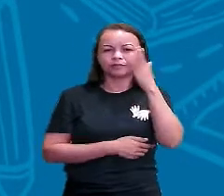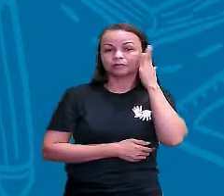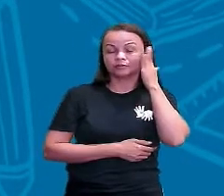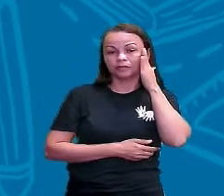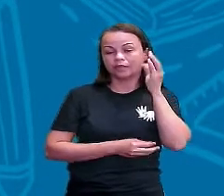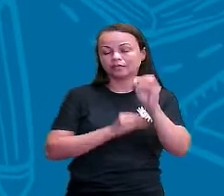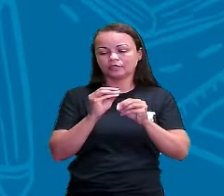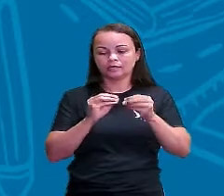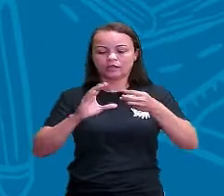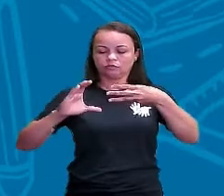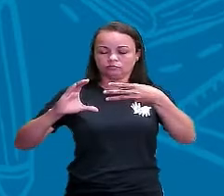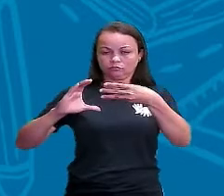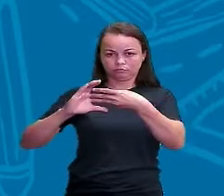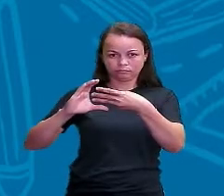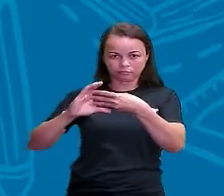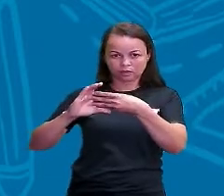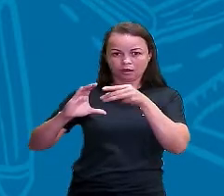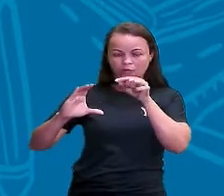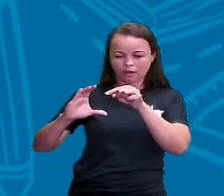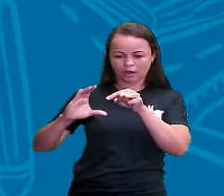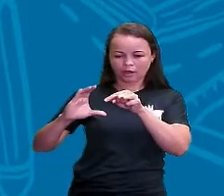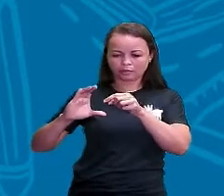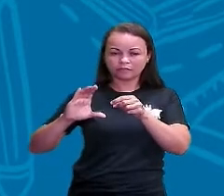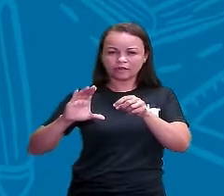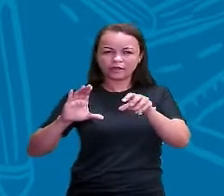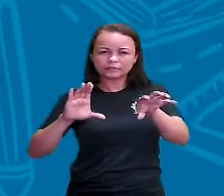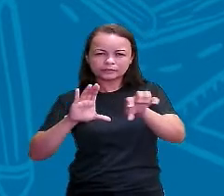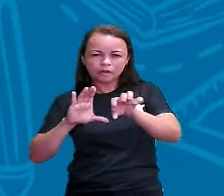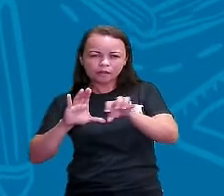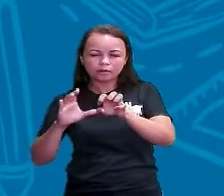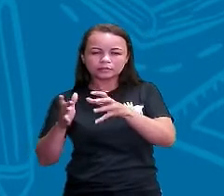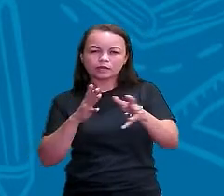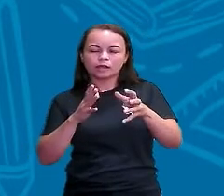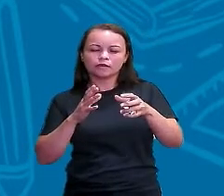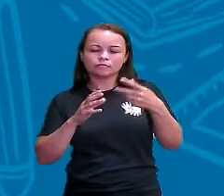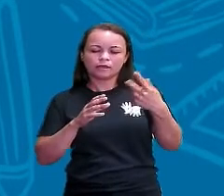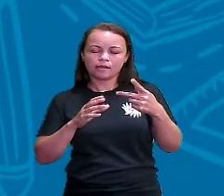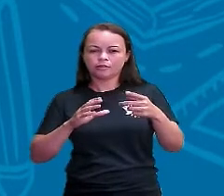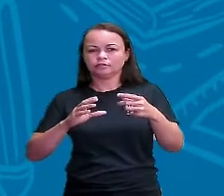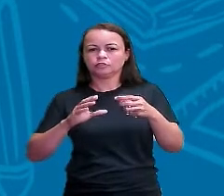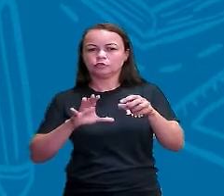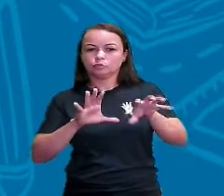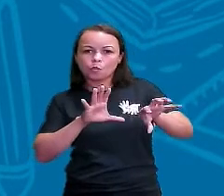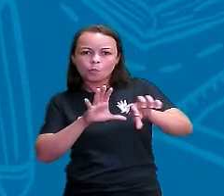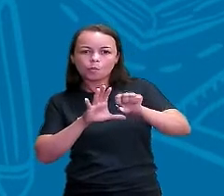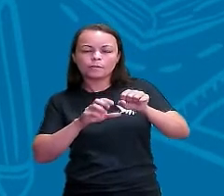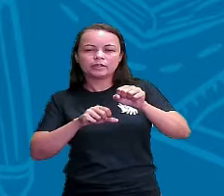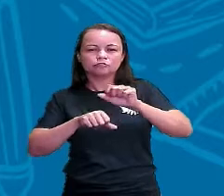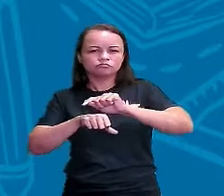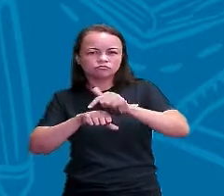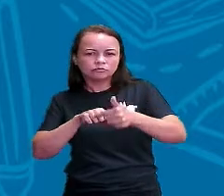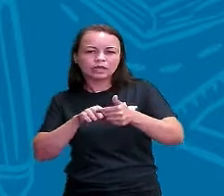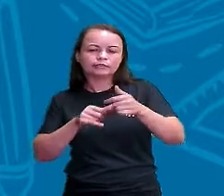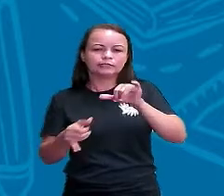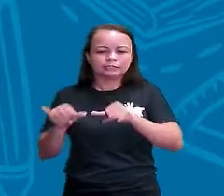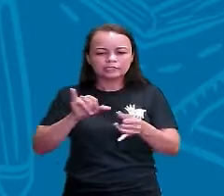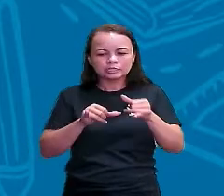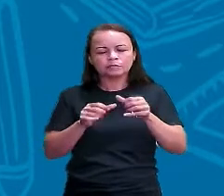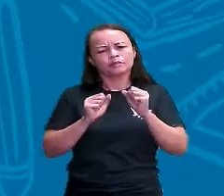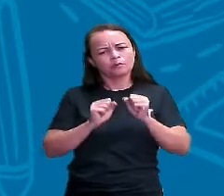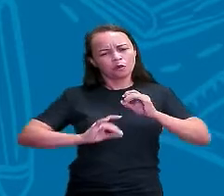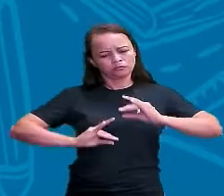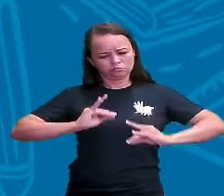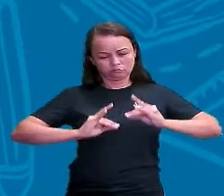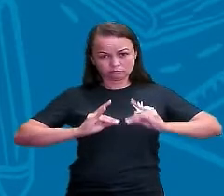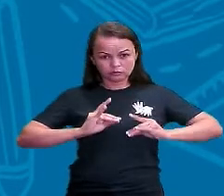a célula que vai secretar essa molécula, essa substância química, que pode ser classificada como hormônio e pode